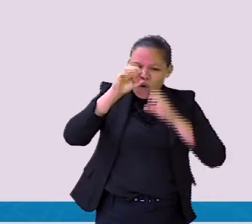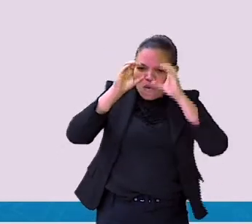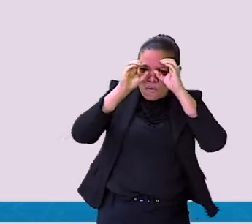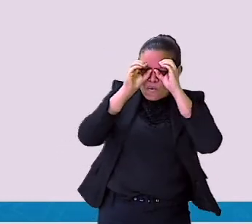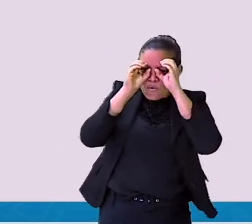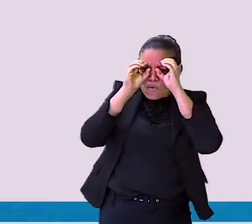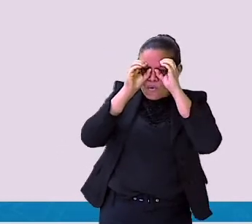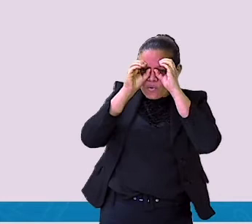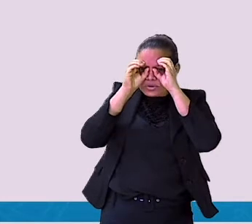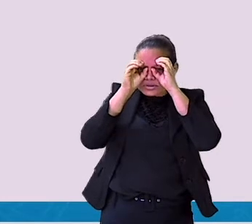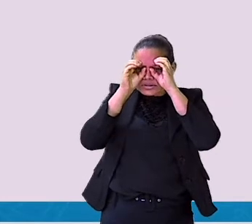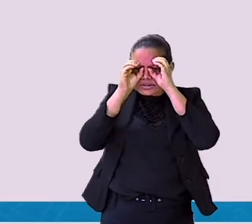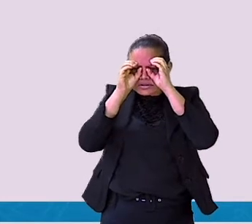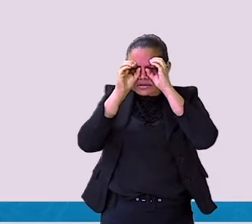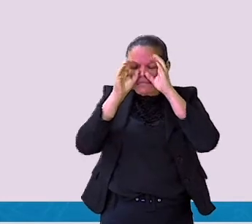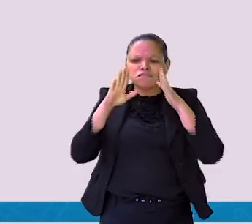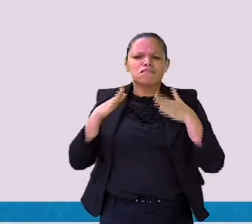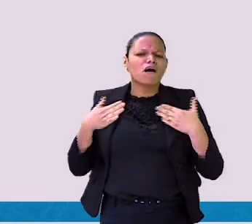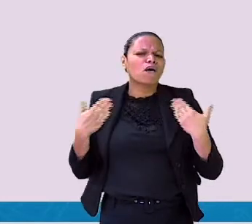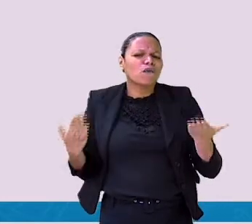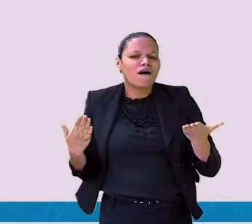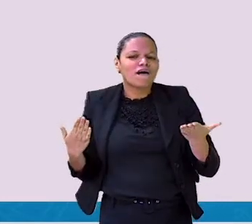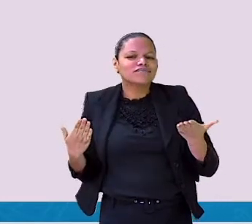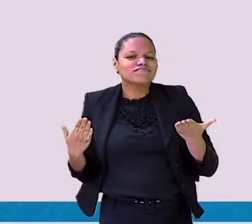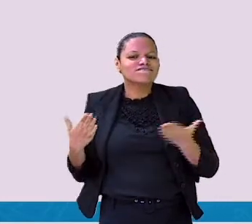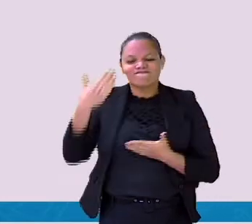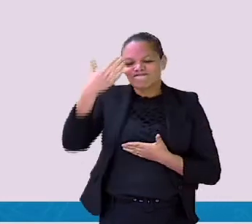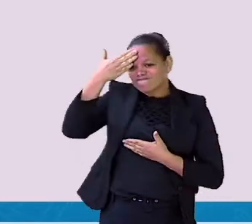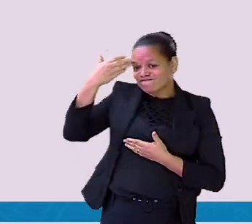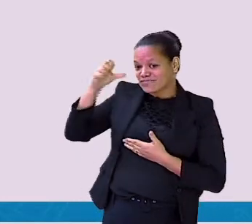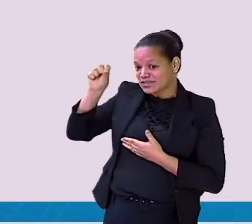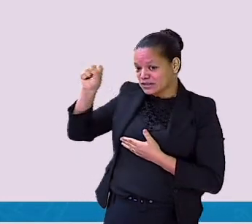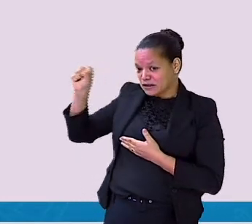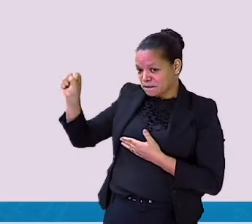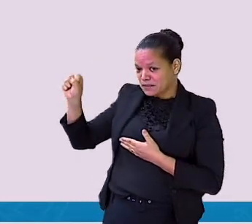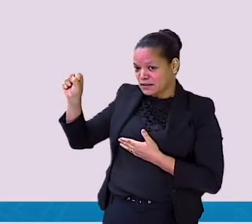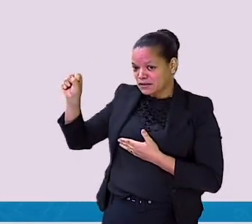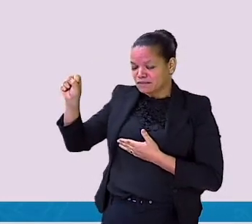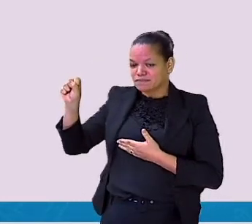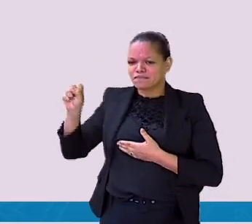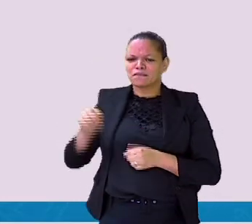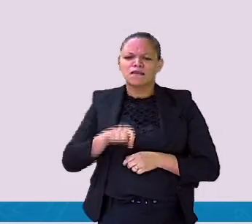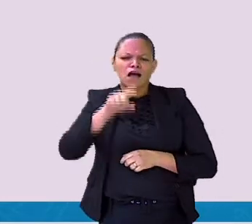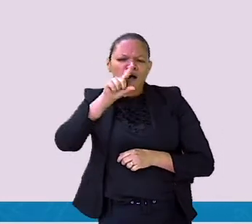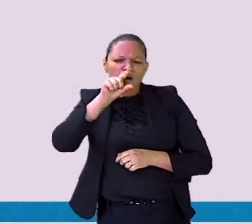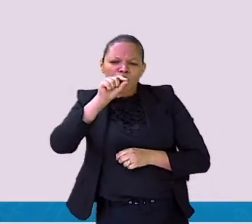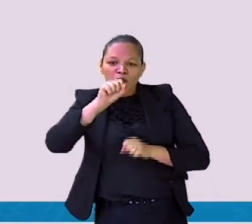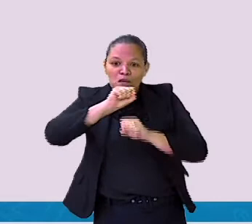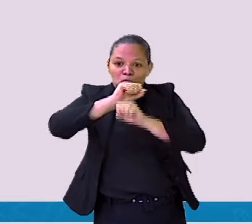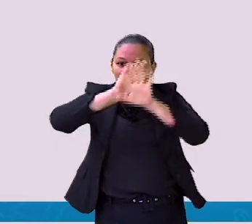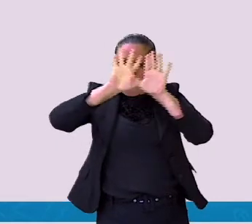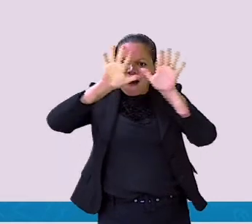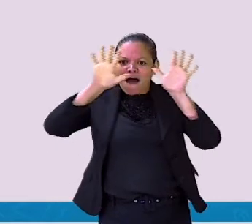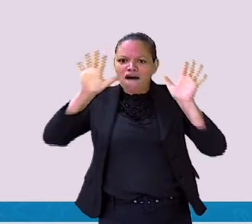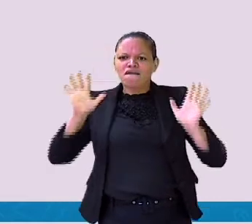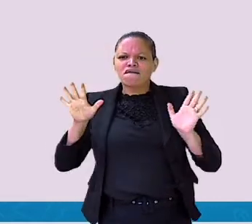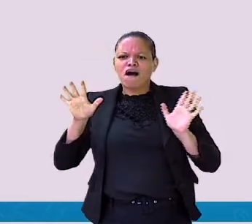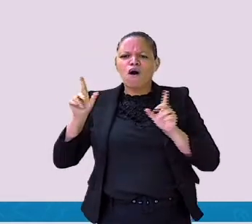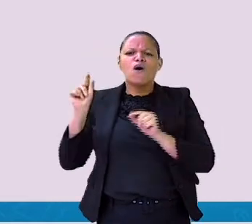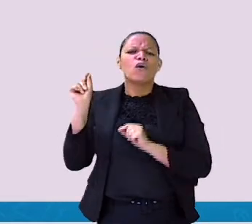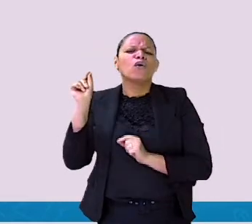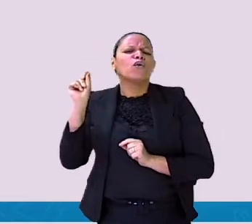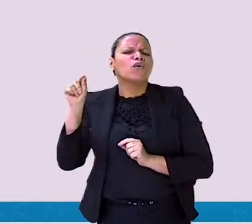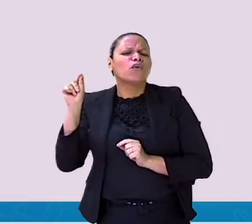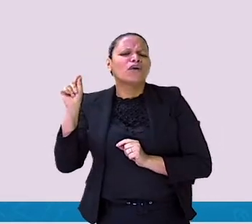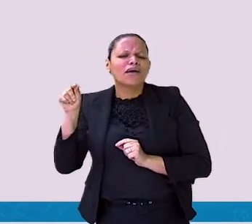sabida aqui, ó. Então, a coruja é sabida. E o pavão, gente? Lá na nossa fábula